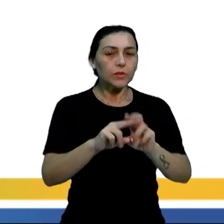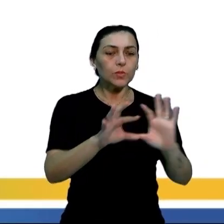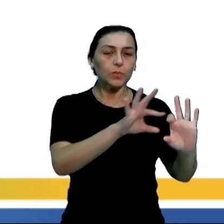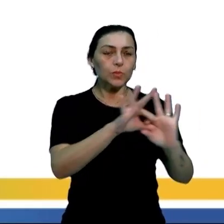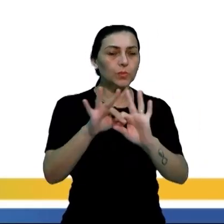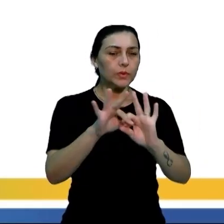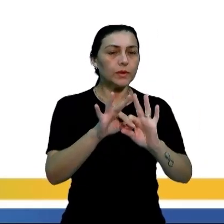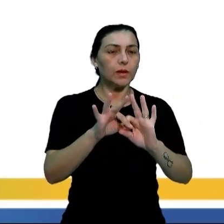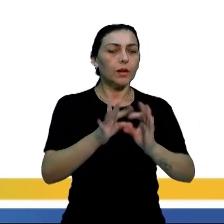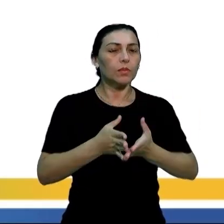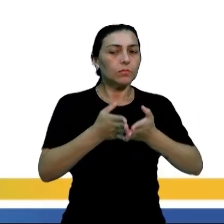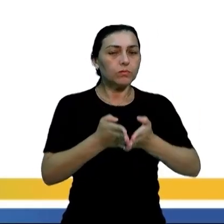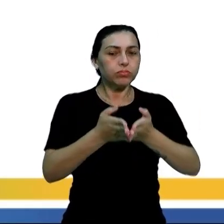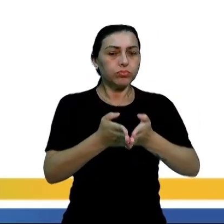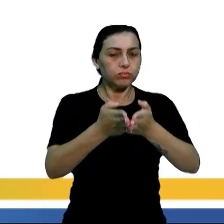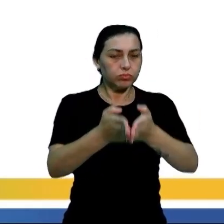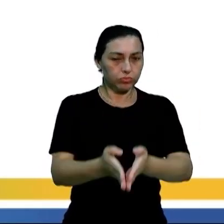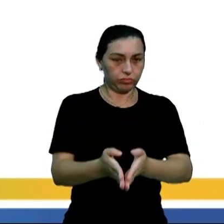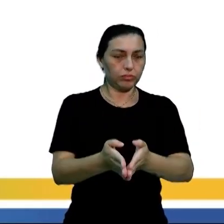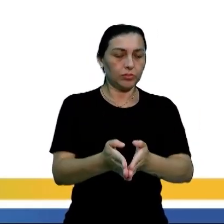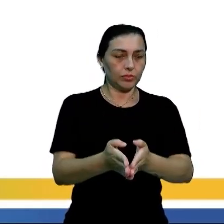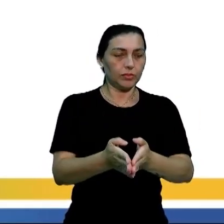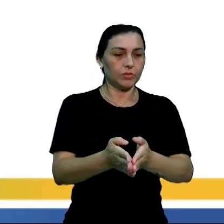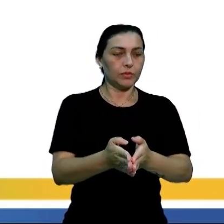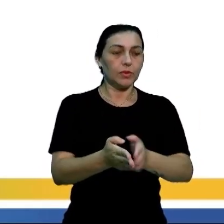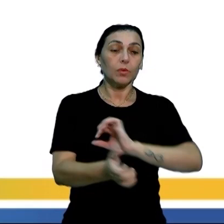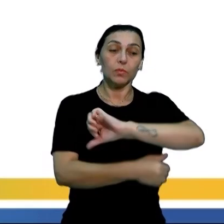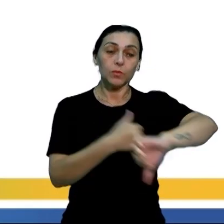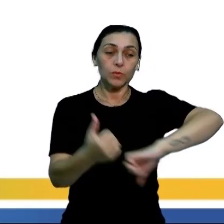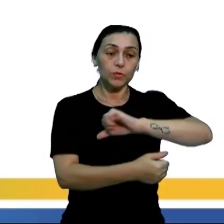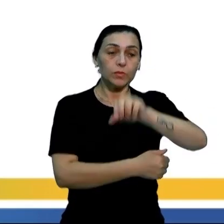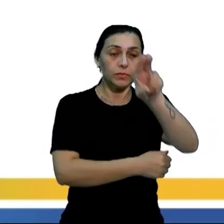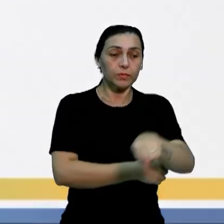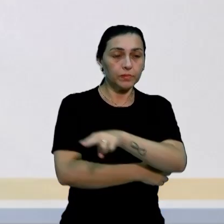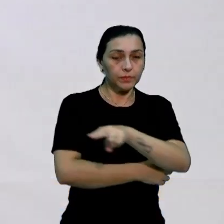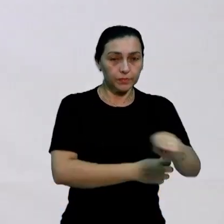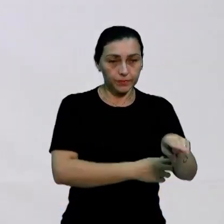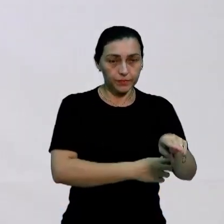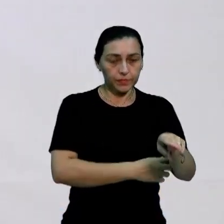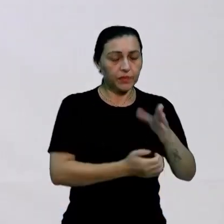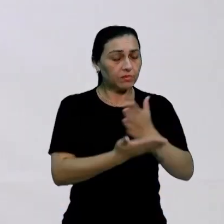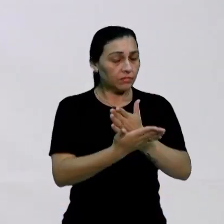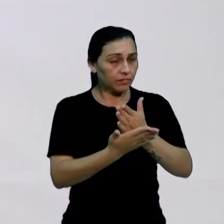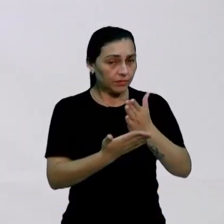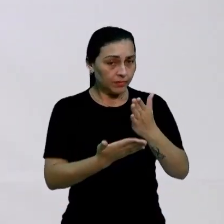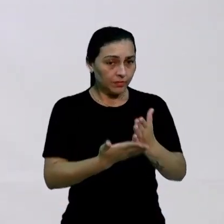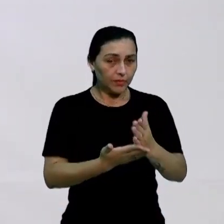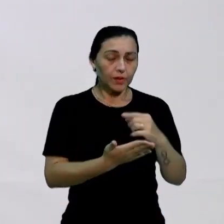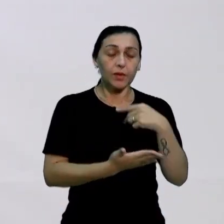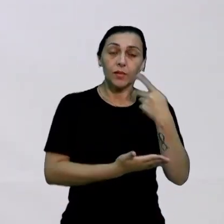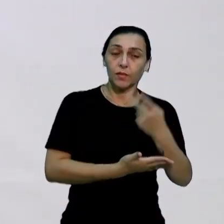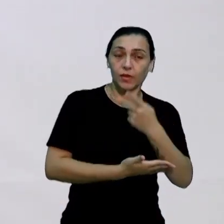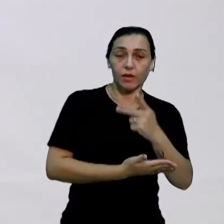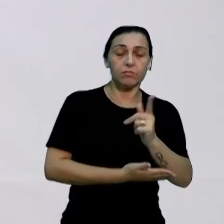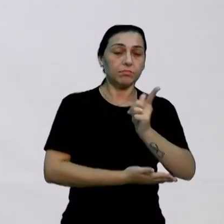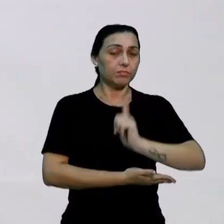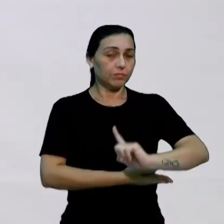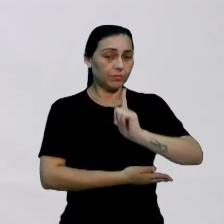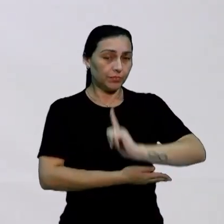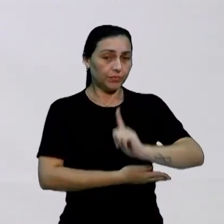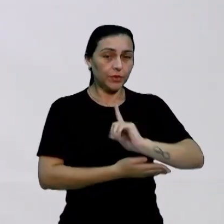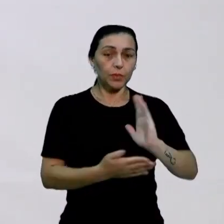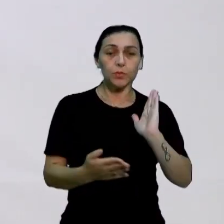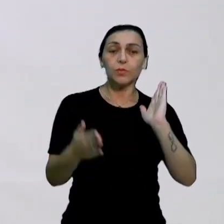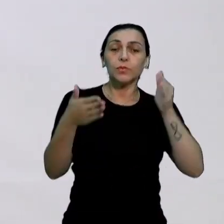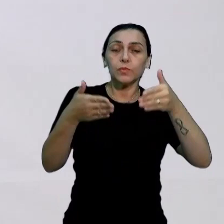no contexto das grandes navegações e da Contra-Reforma Católica. Inicialmente, para a gente falar de literatura e